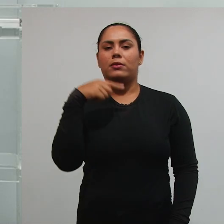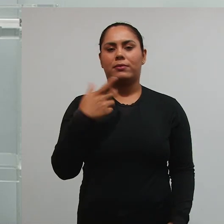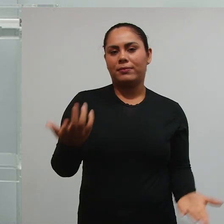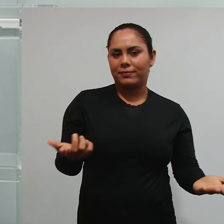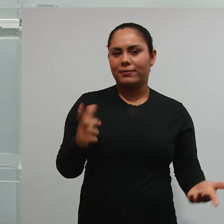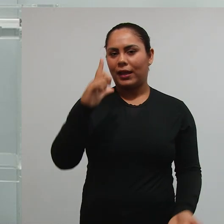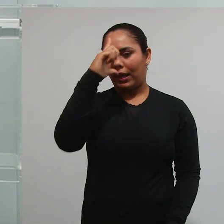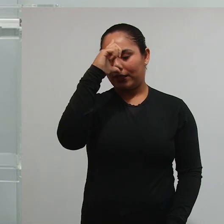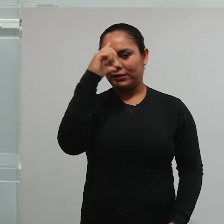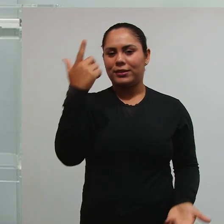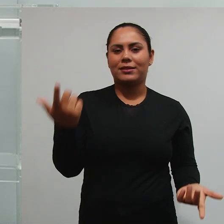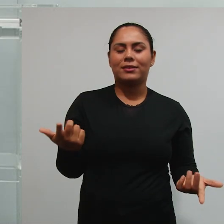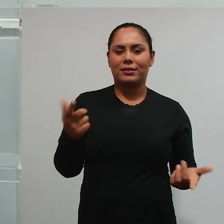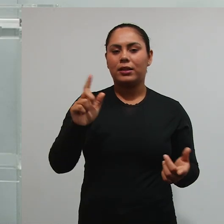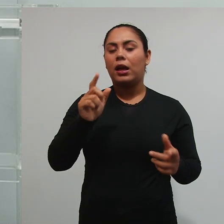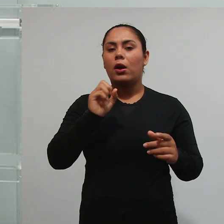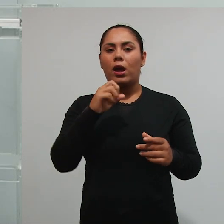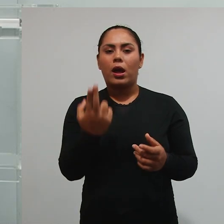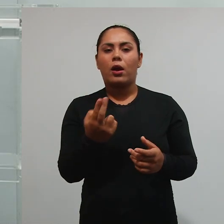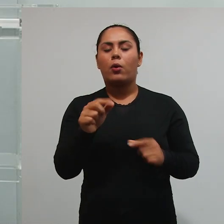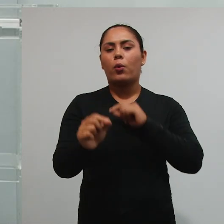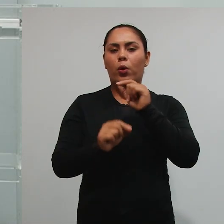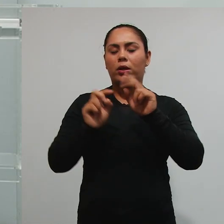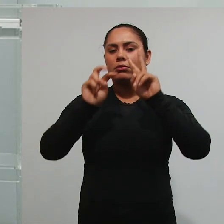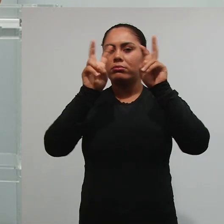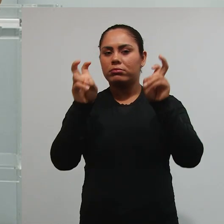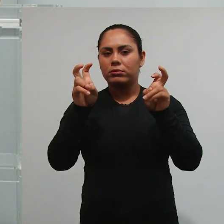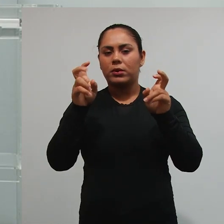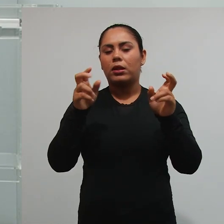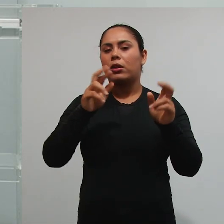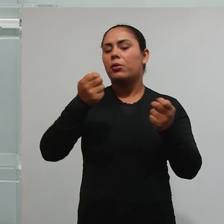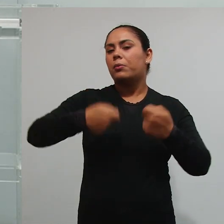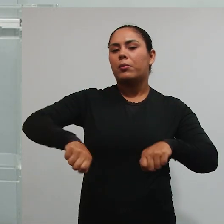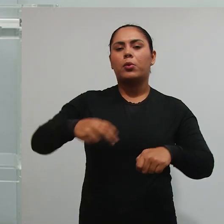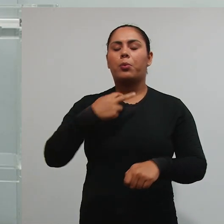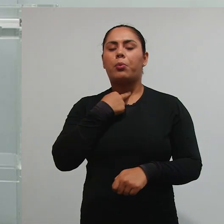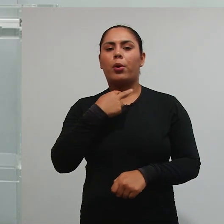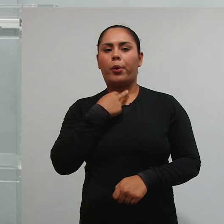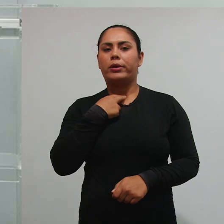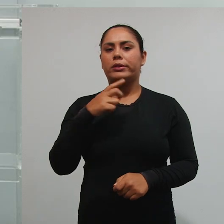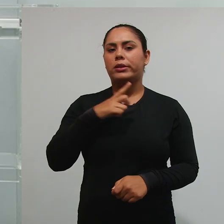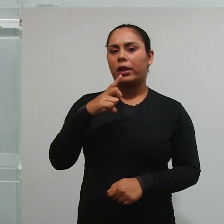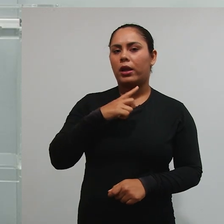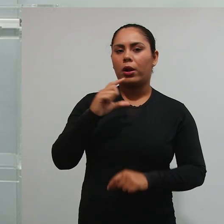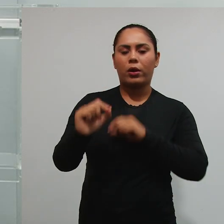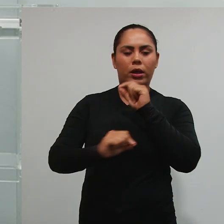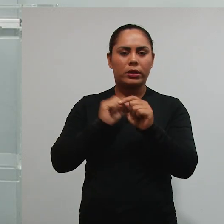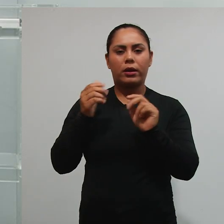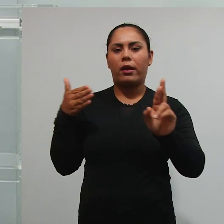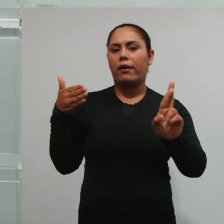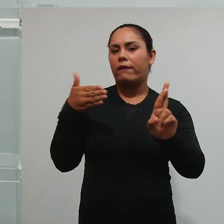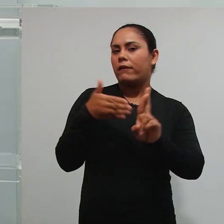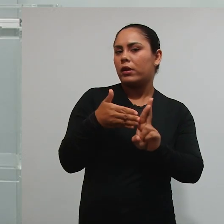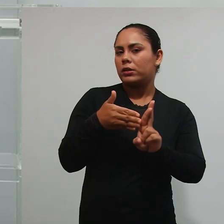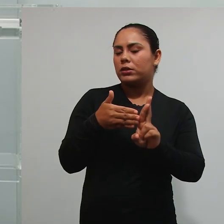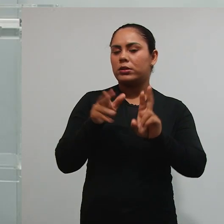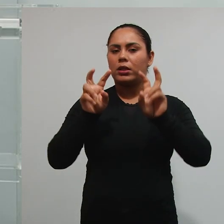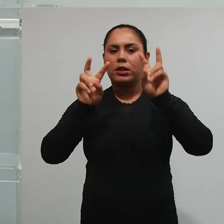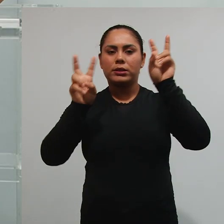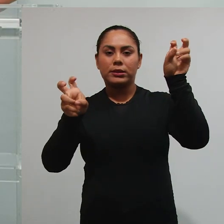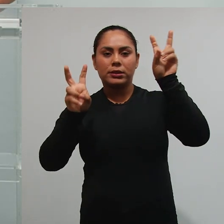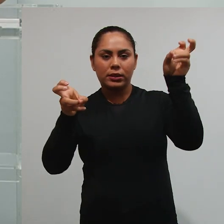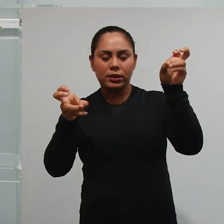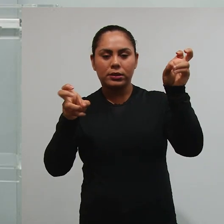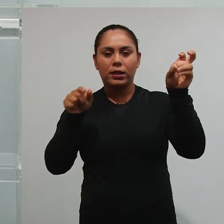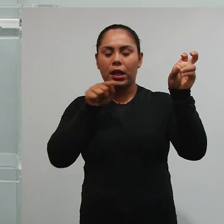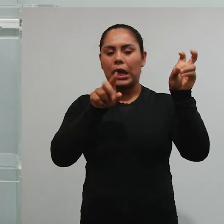latim. Não, condição sem a qual, né? A condição sem a qual não pode existir. Não pode existir referência sem citação, não pode